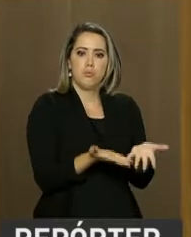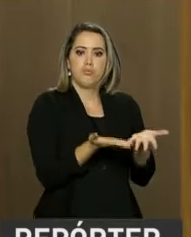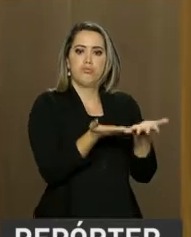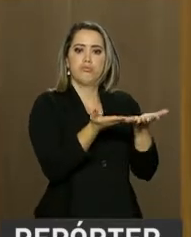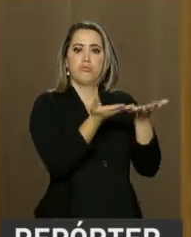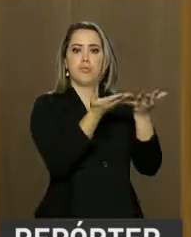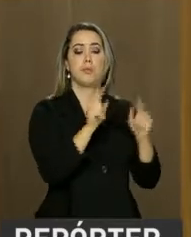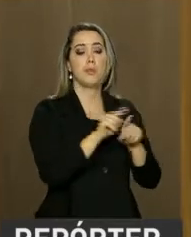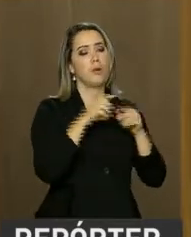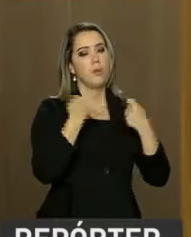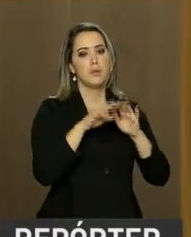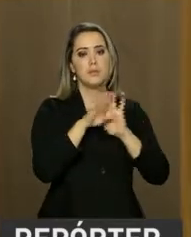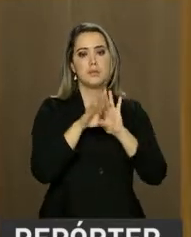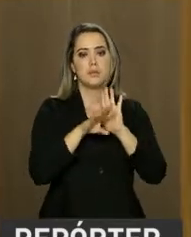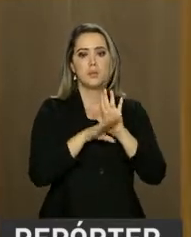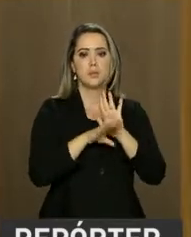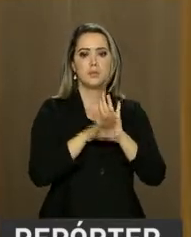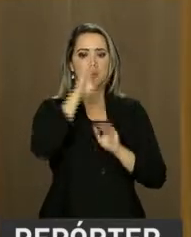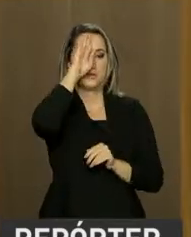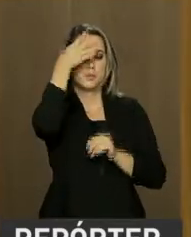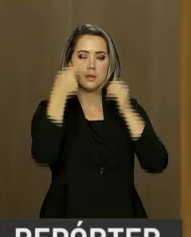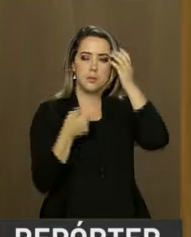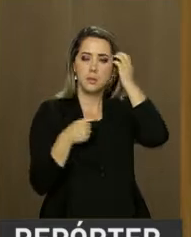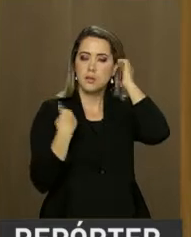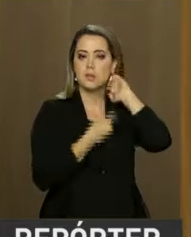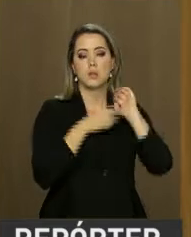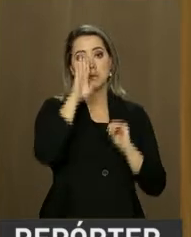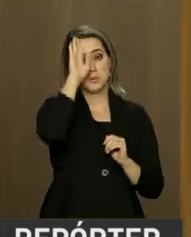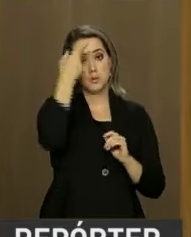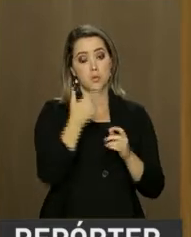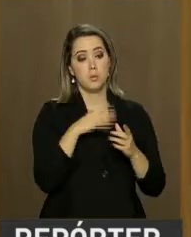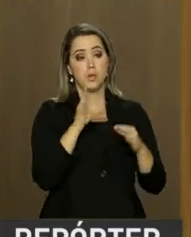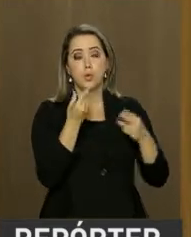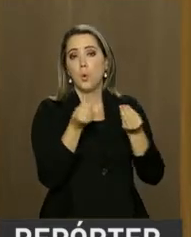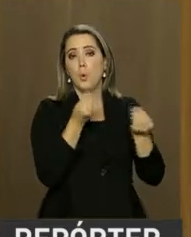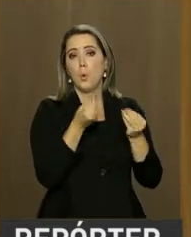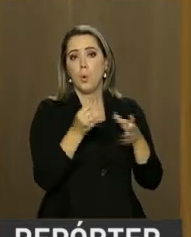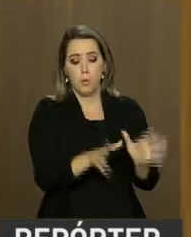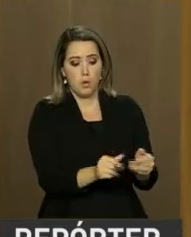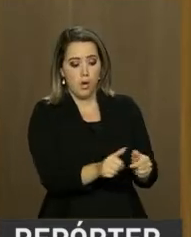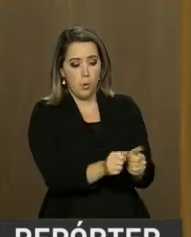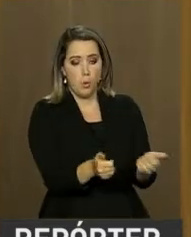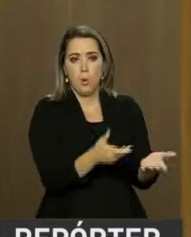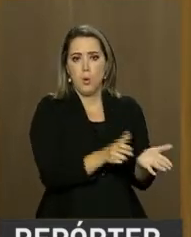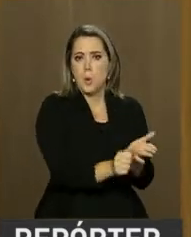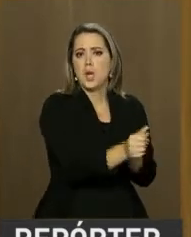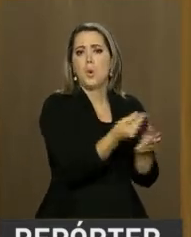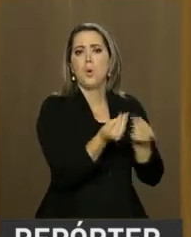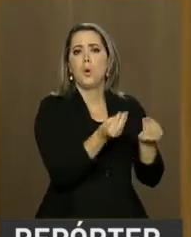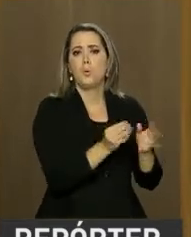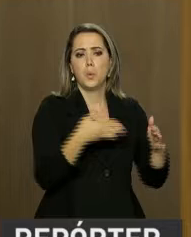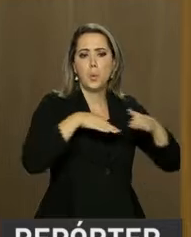tem alguns programas que precisavam ter prioridade. Nós priorizamos o programa de armazenagem para ajudar a resolver a questão da logística. E